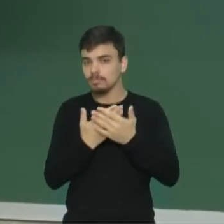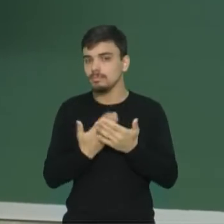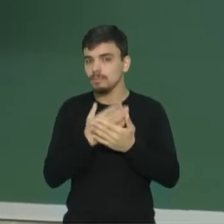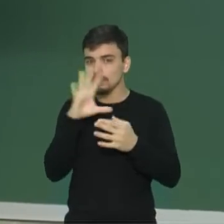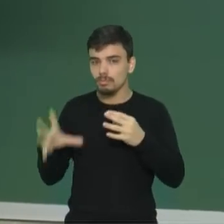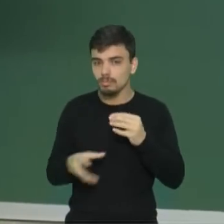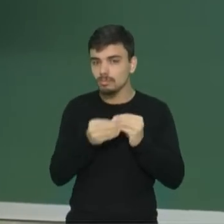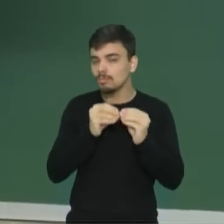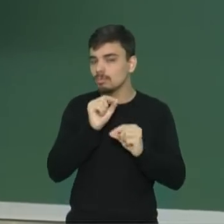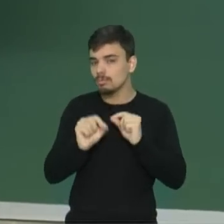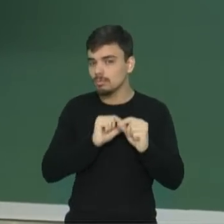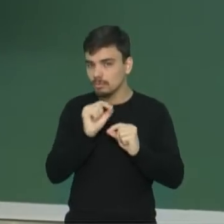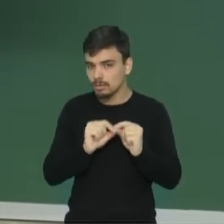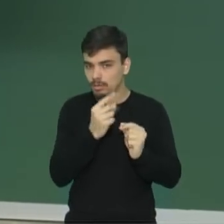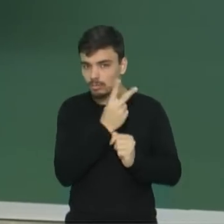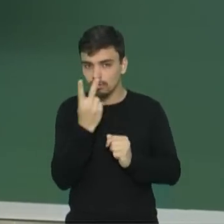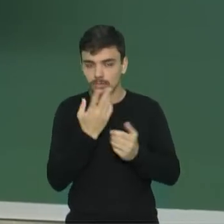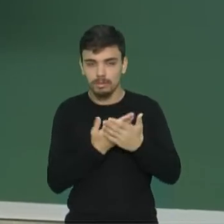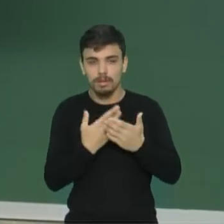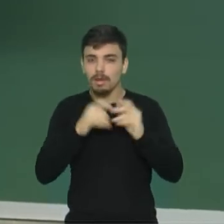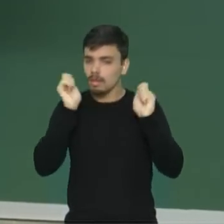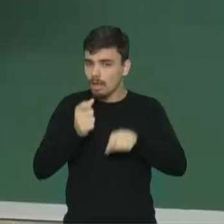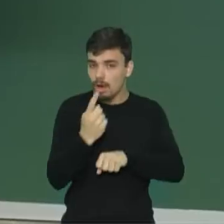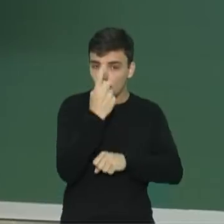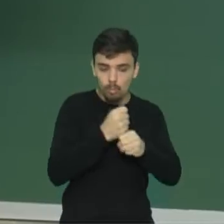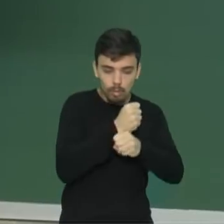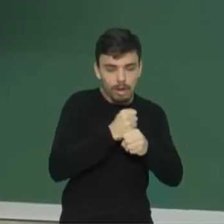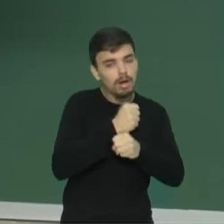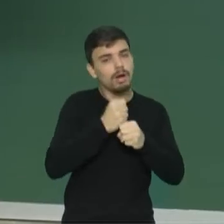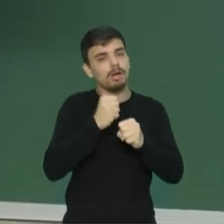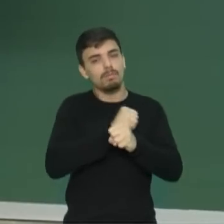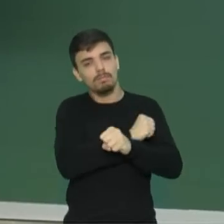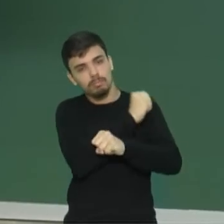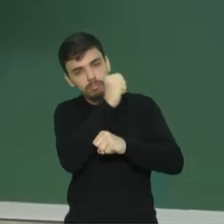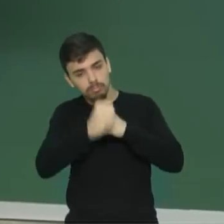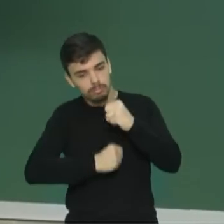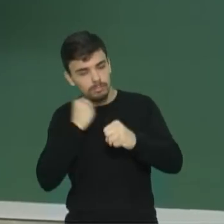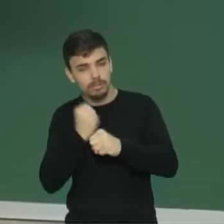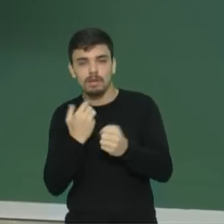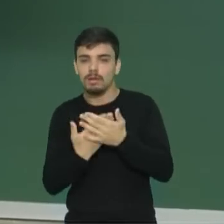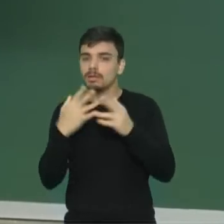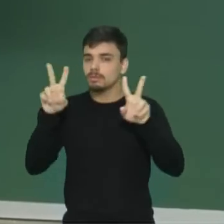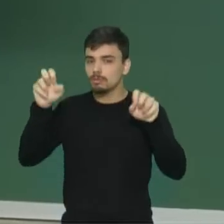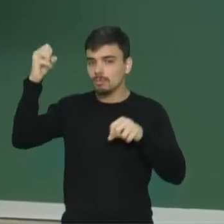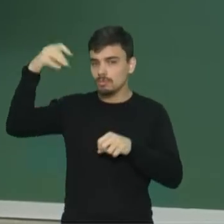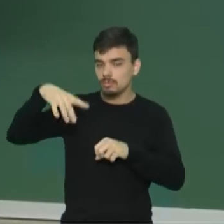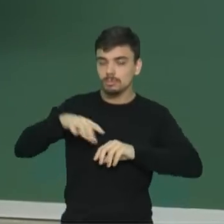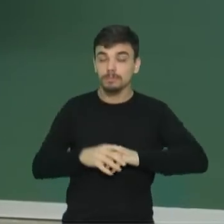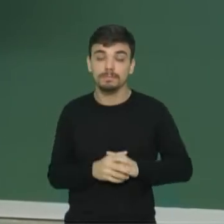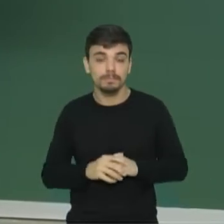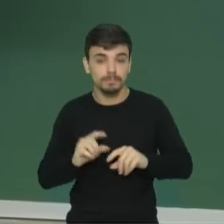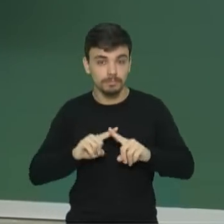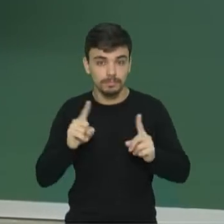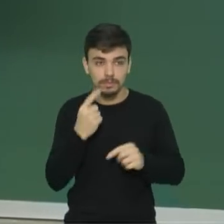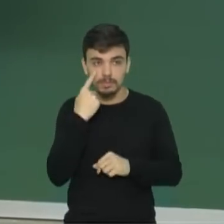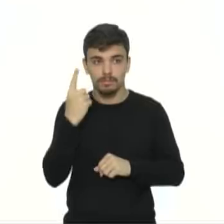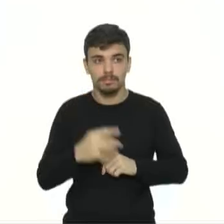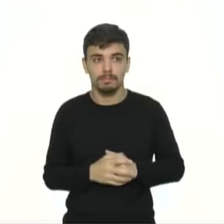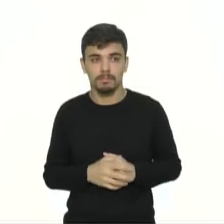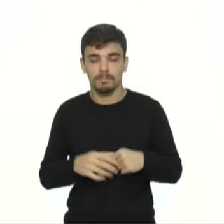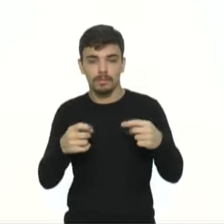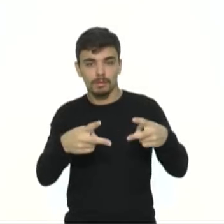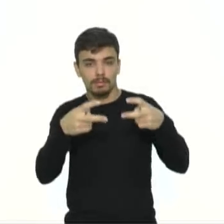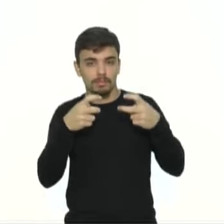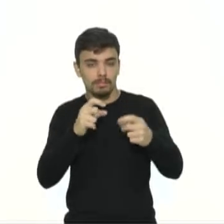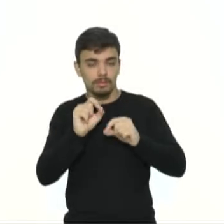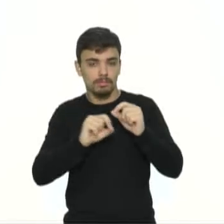aulas. Poderíamos ter um ano de aula sobre a luz e ainda não perceberíamos tudo. Vamos iluminar feliz, vamos perceber